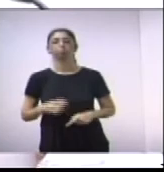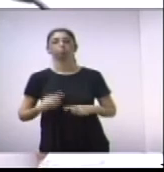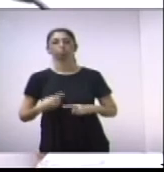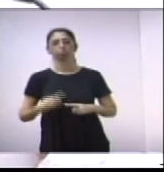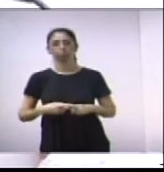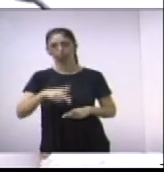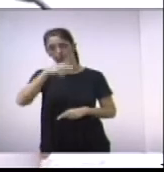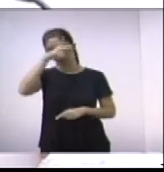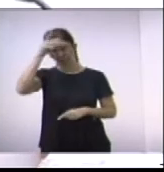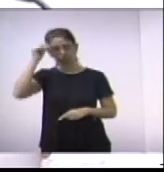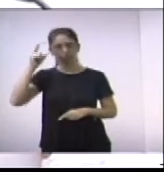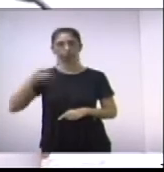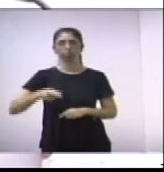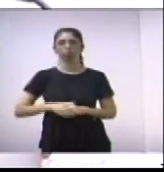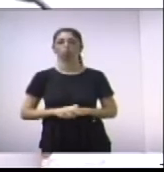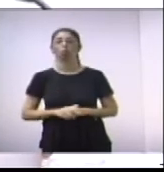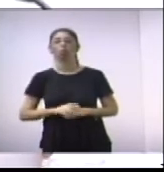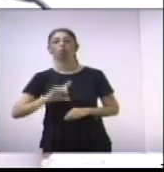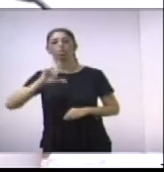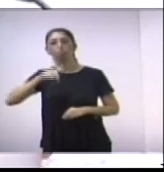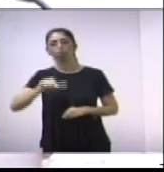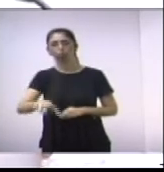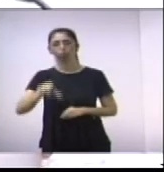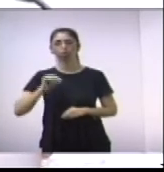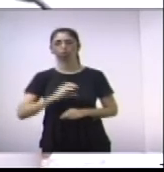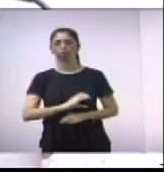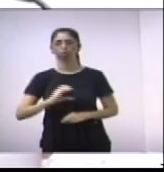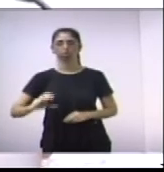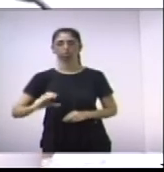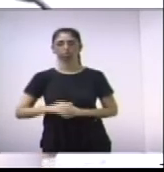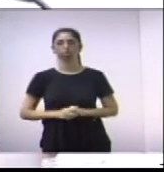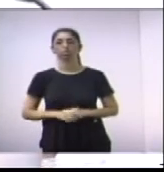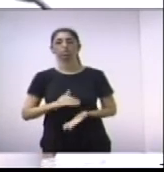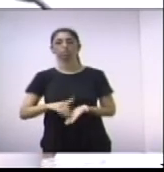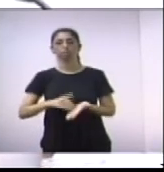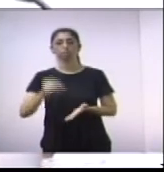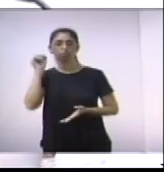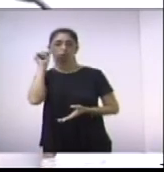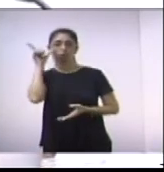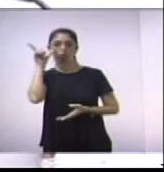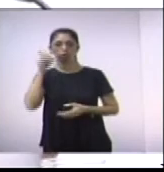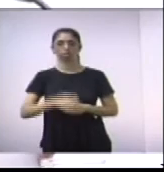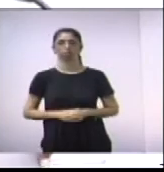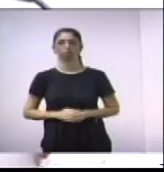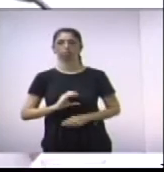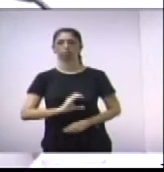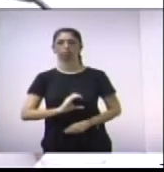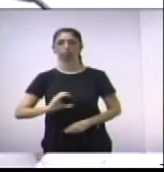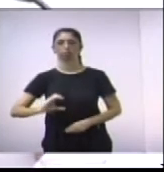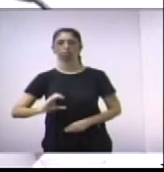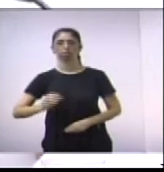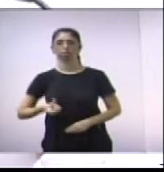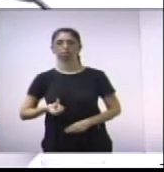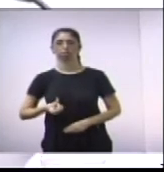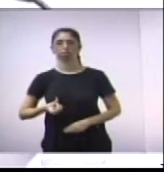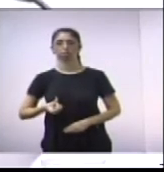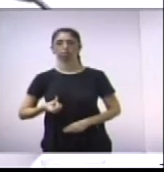Pavão Júnior para o cargo de confiança de coordenador administrativo da Secretaria de Cultura, CC6.